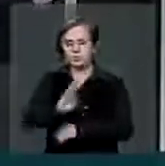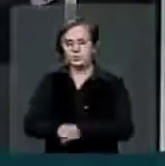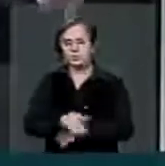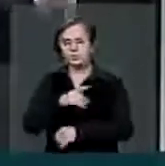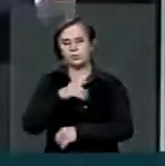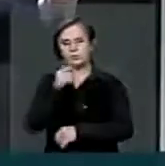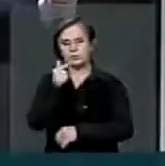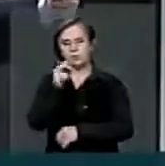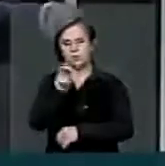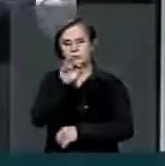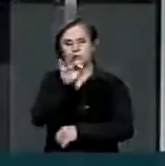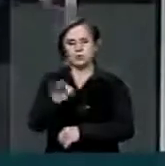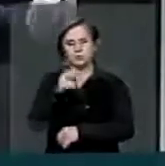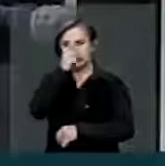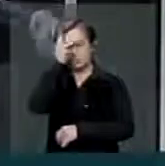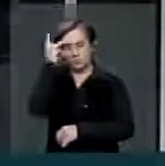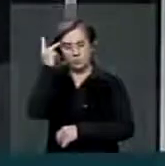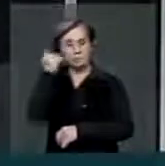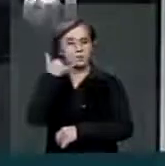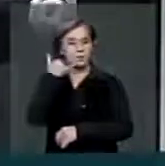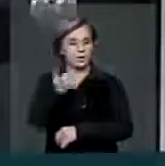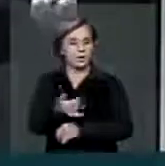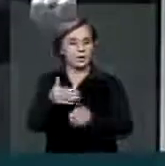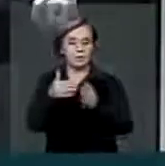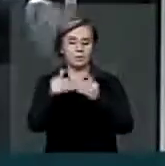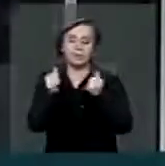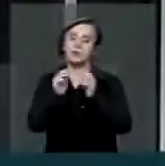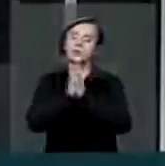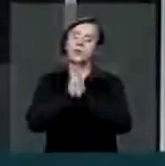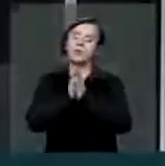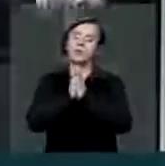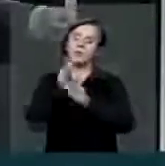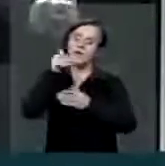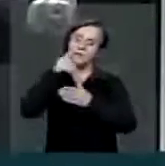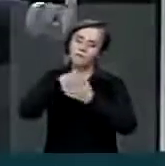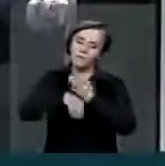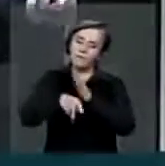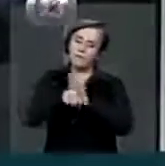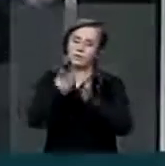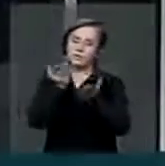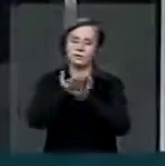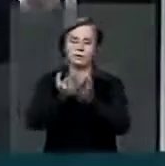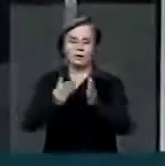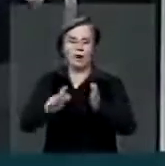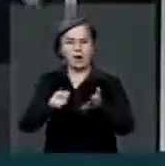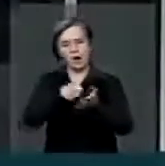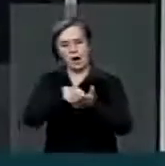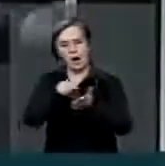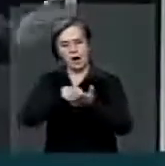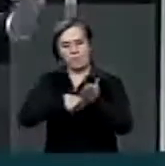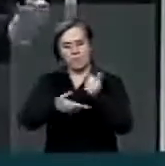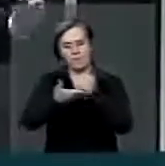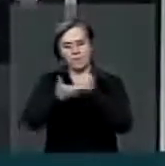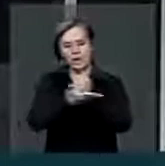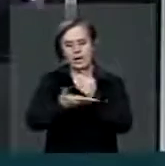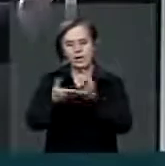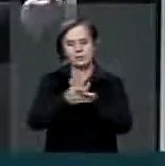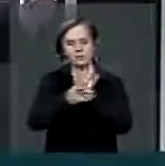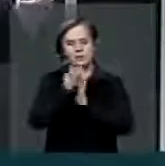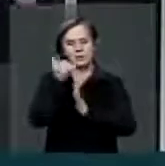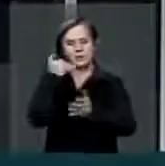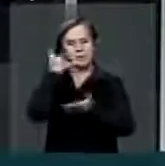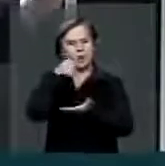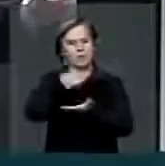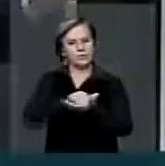75% das pessoas que ligaram para cá pedem o quê? Botem em votação e acabem com essa tarifa abusiva de um